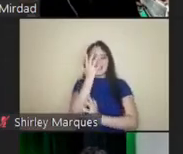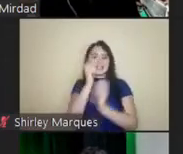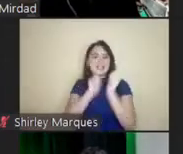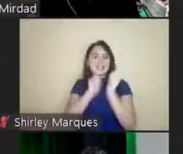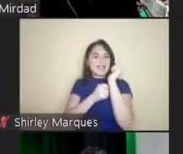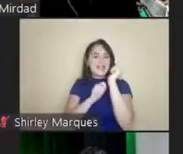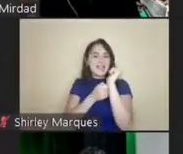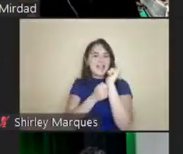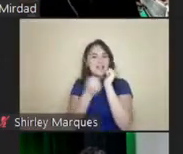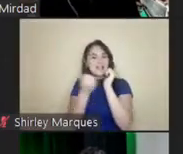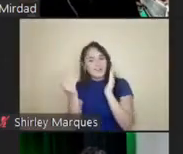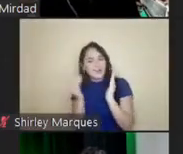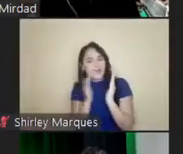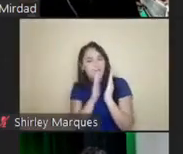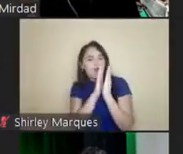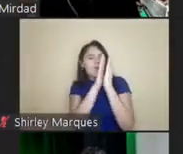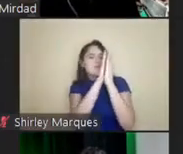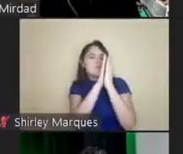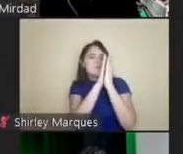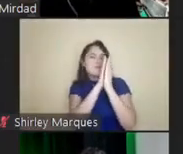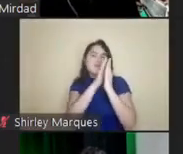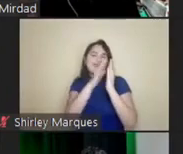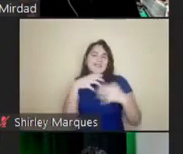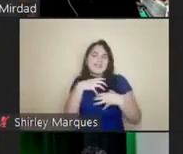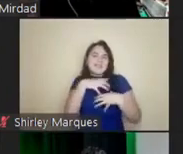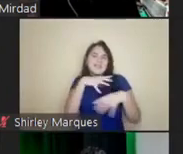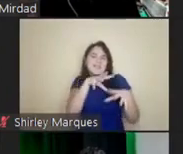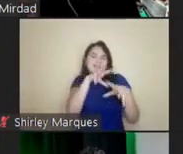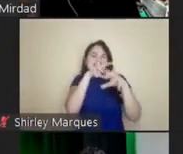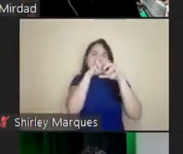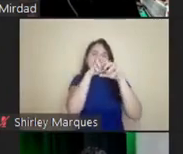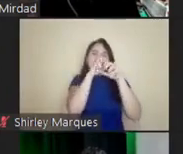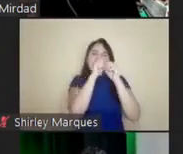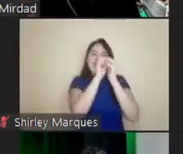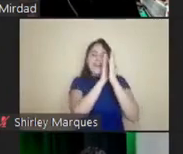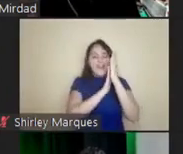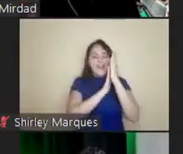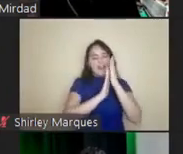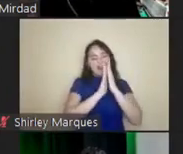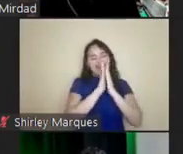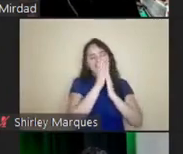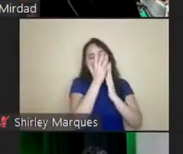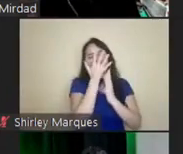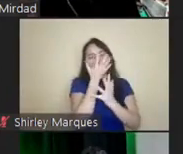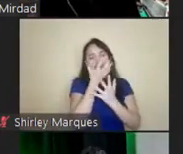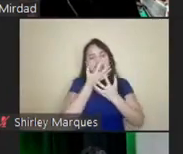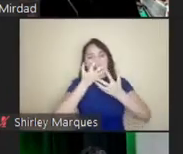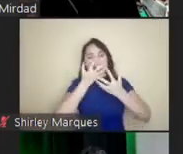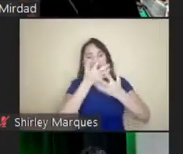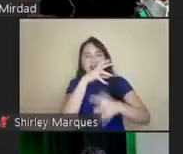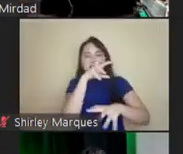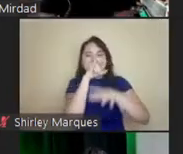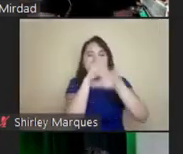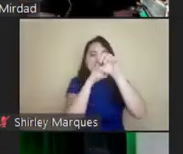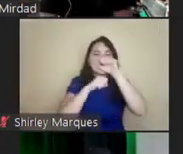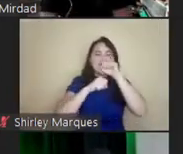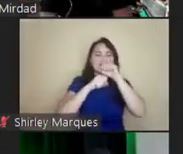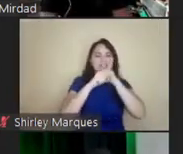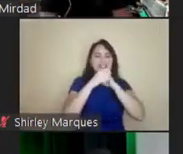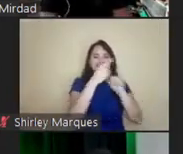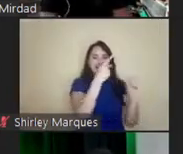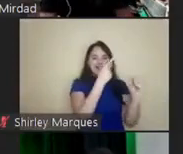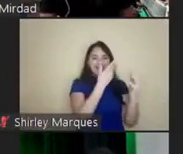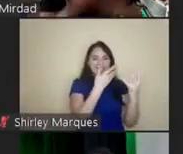rosto, sentindo teu cheiro, bebendo teu gosto, feliz respirando teu respirar. É lindo isso teu,